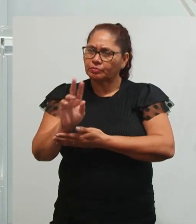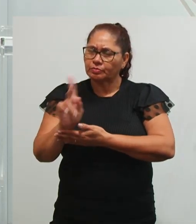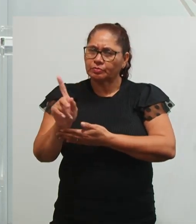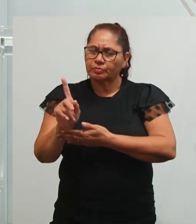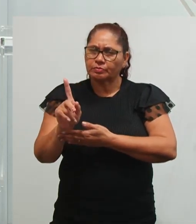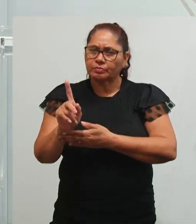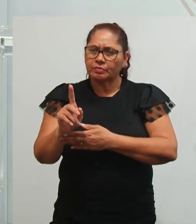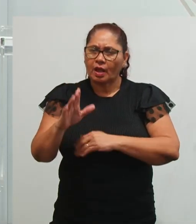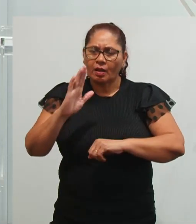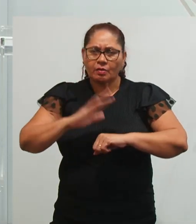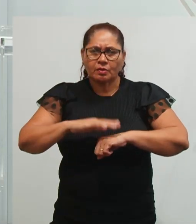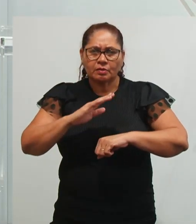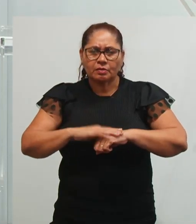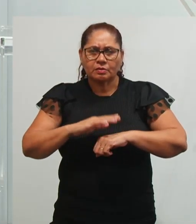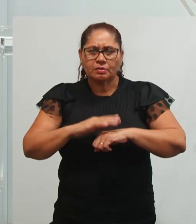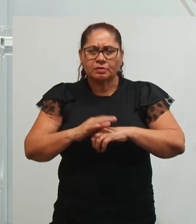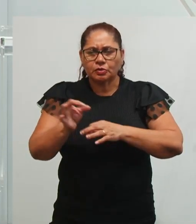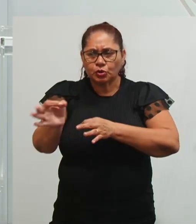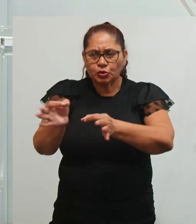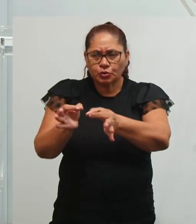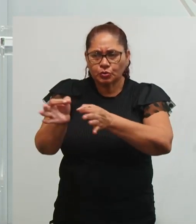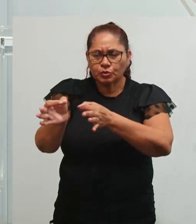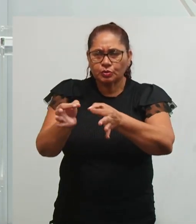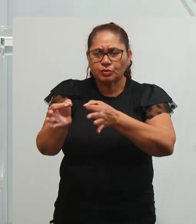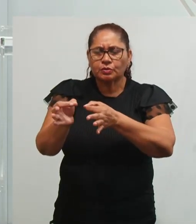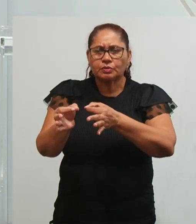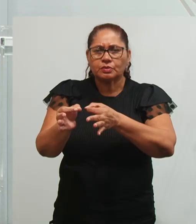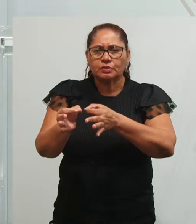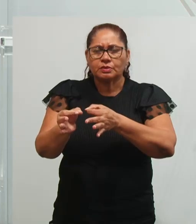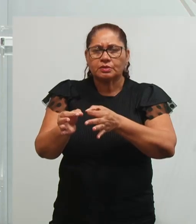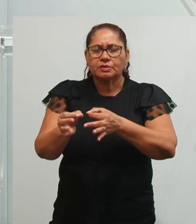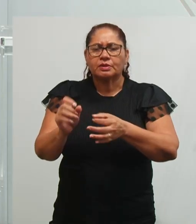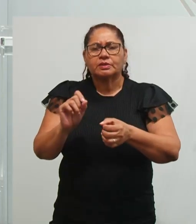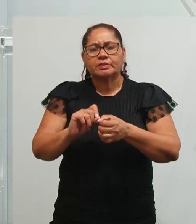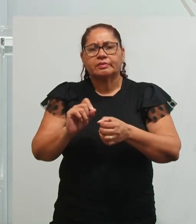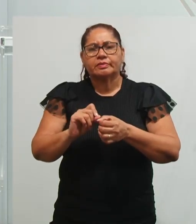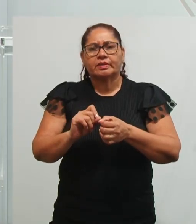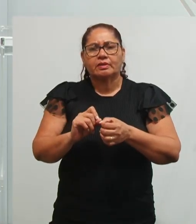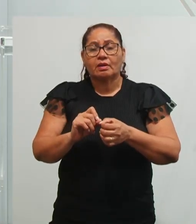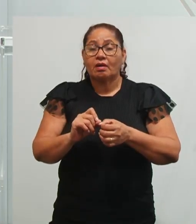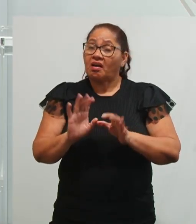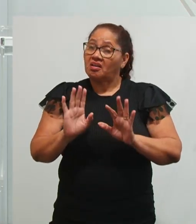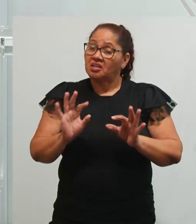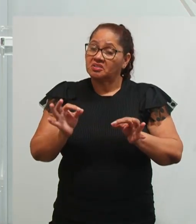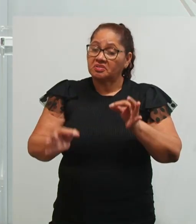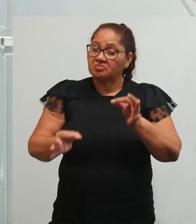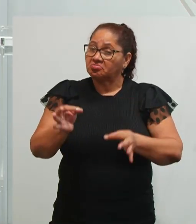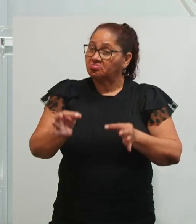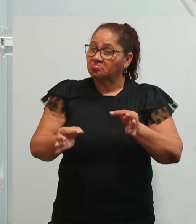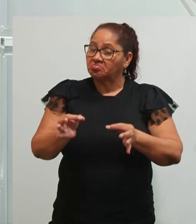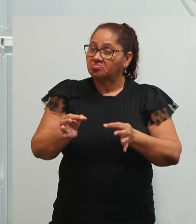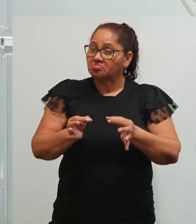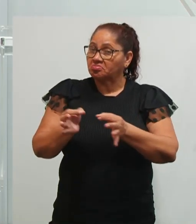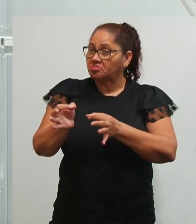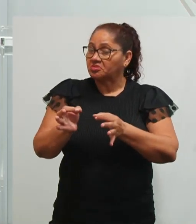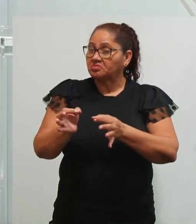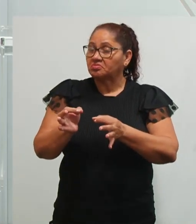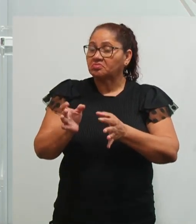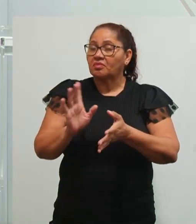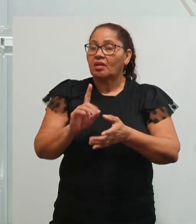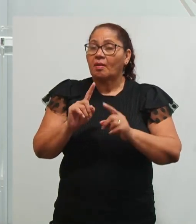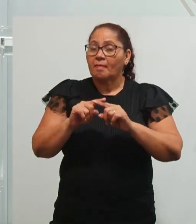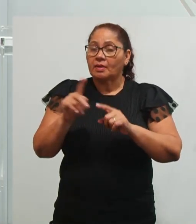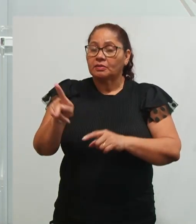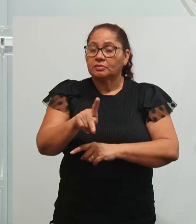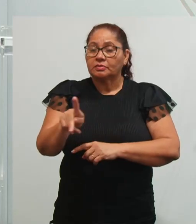ação planejada, intencional, às vezes nem planejada, mas intencional, do professor